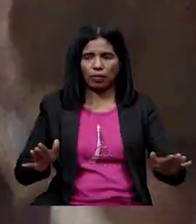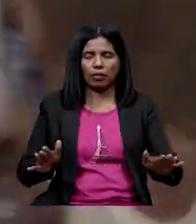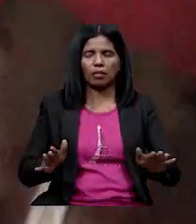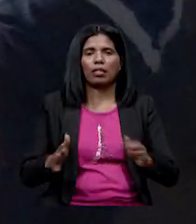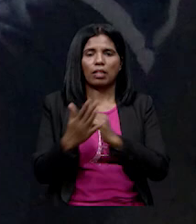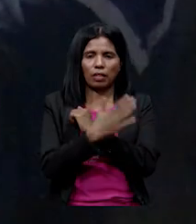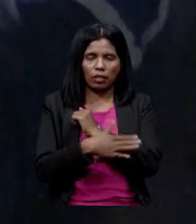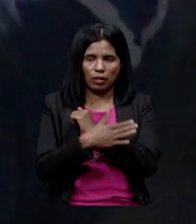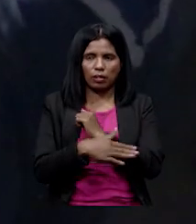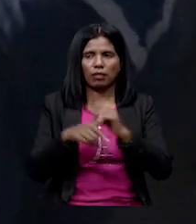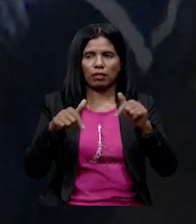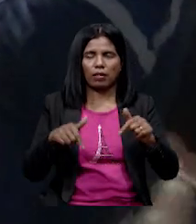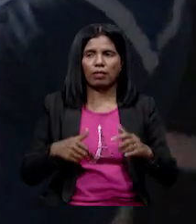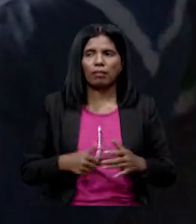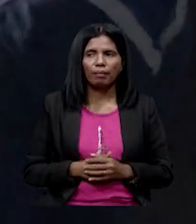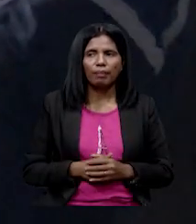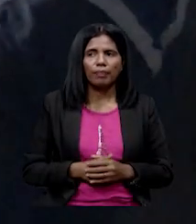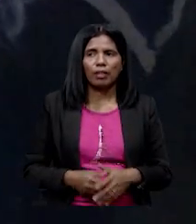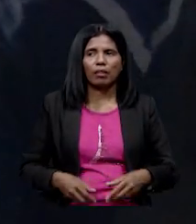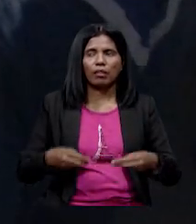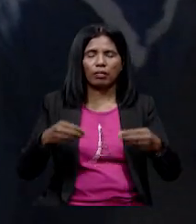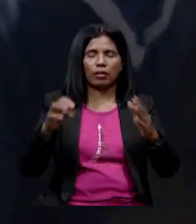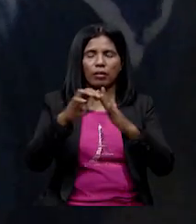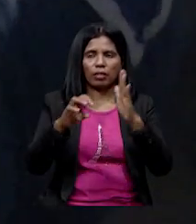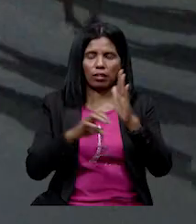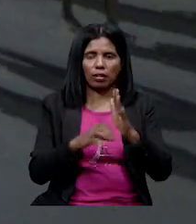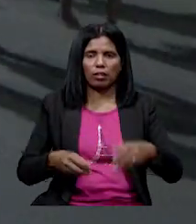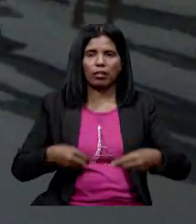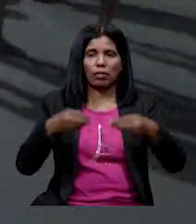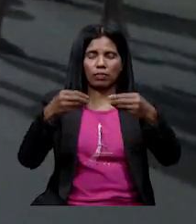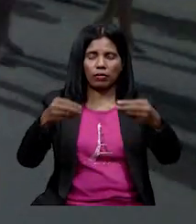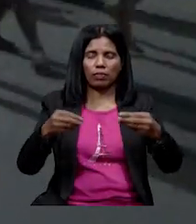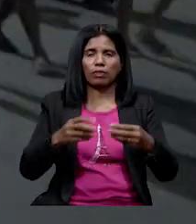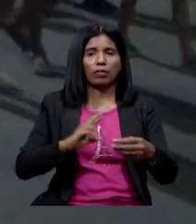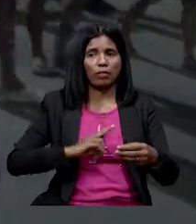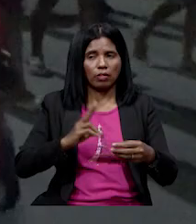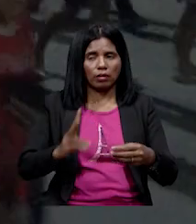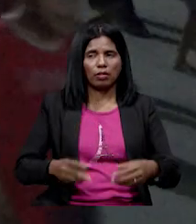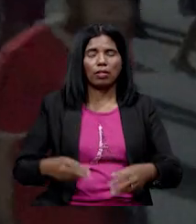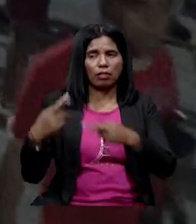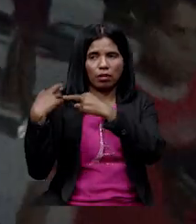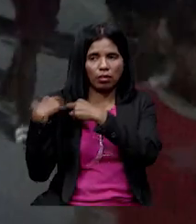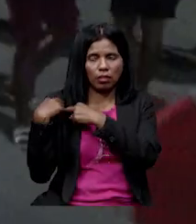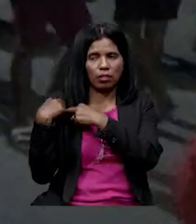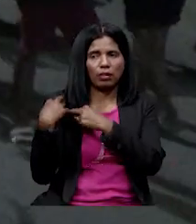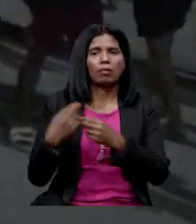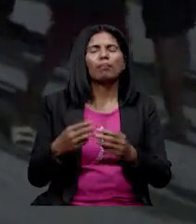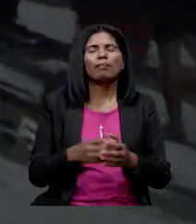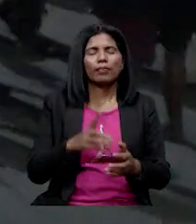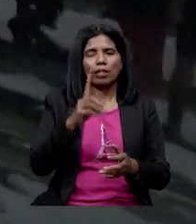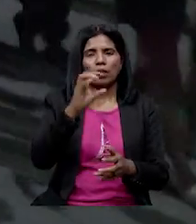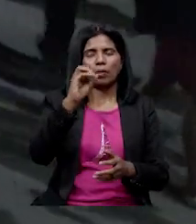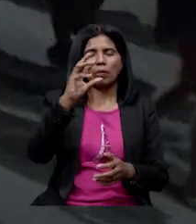bairularan. Antes Sarani Aimetilaran entrega estátua São José no Inan Virgem Maria, responsável Bairro Aimetilaran, Domingos